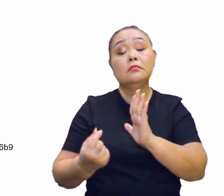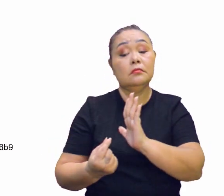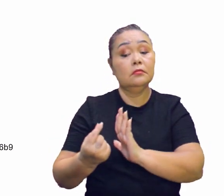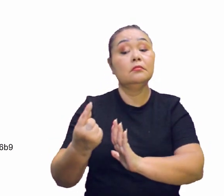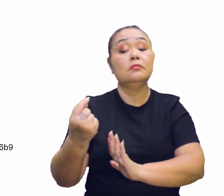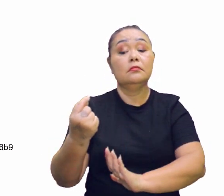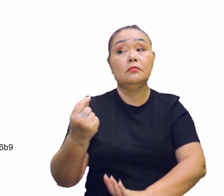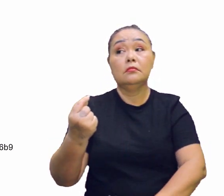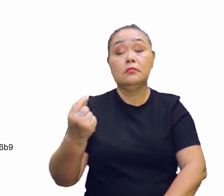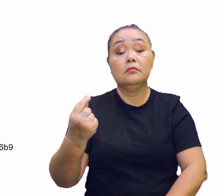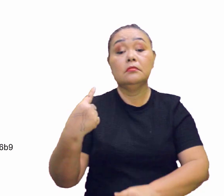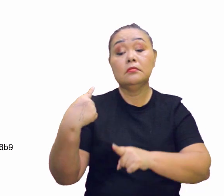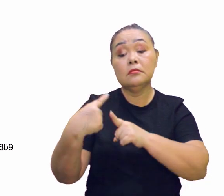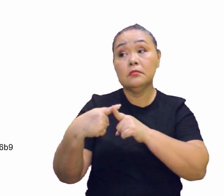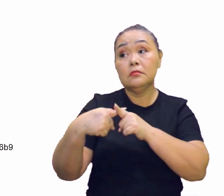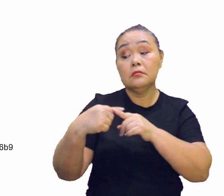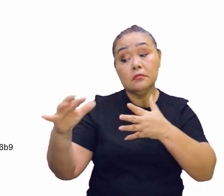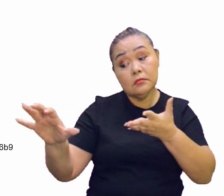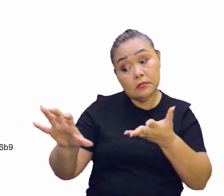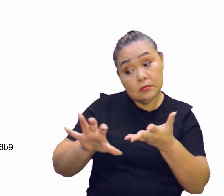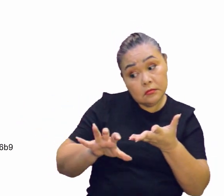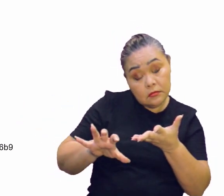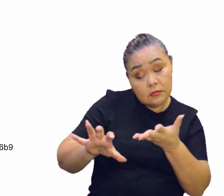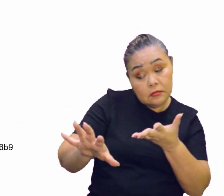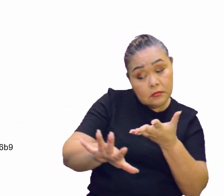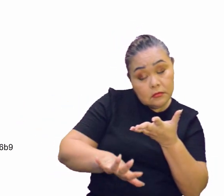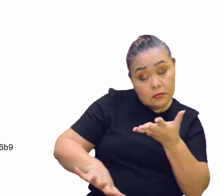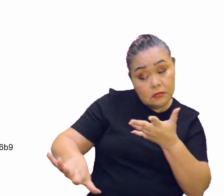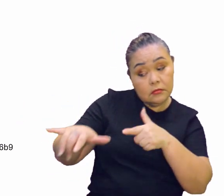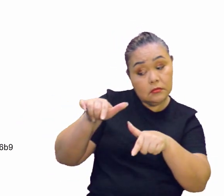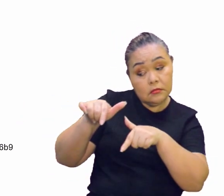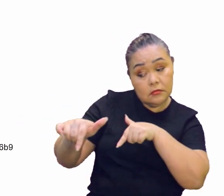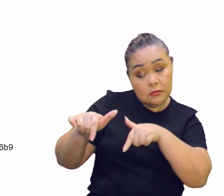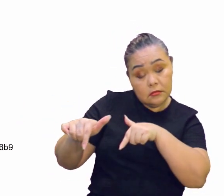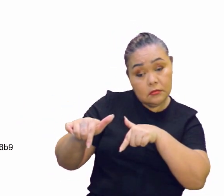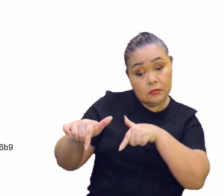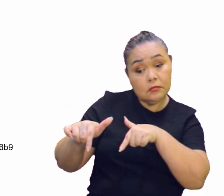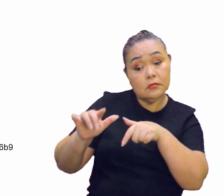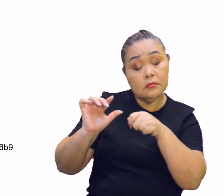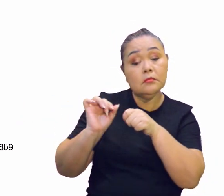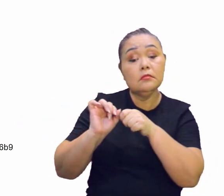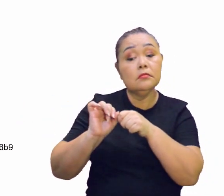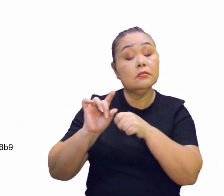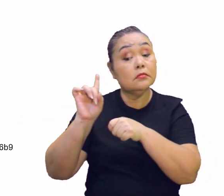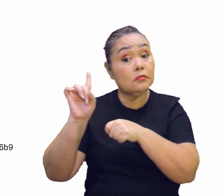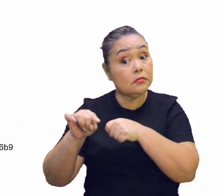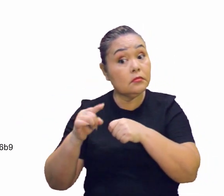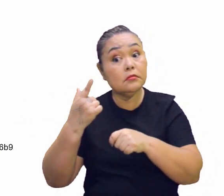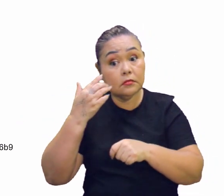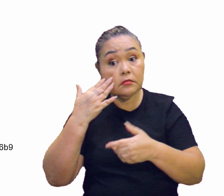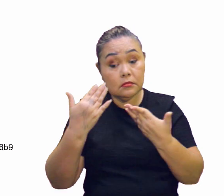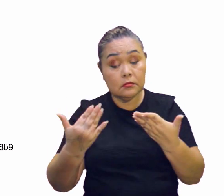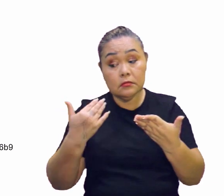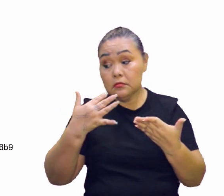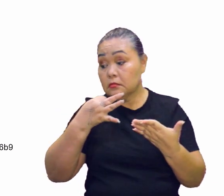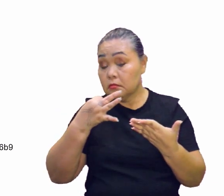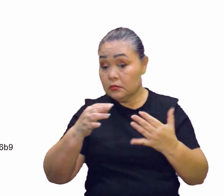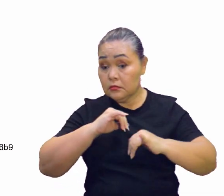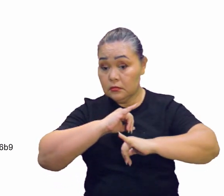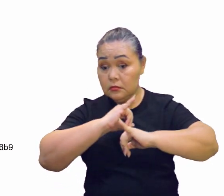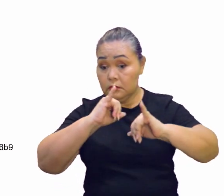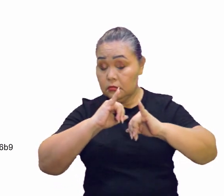né? A economia, porque vai abrir espaço para áreas de trabalho. Então, isso é uma constatação que saiu